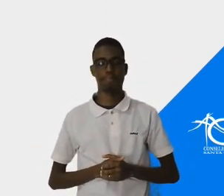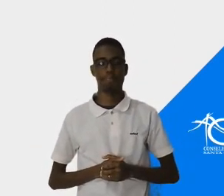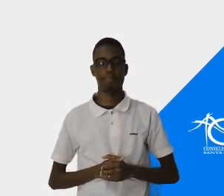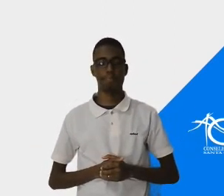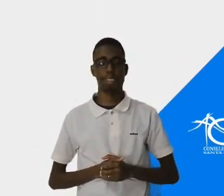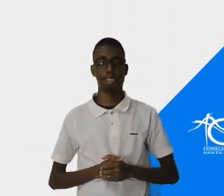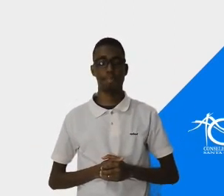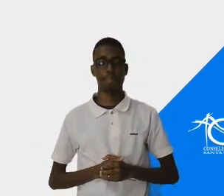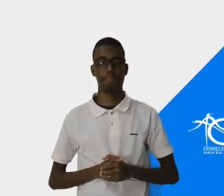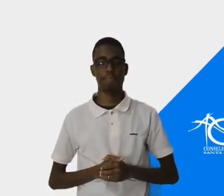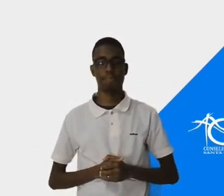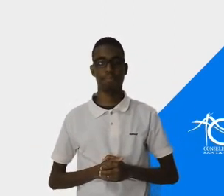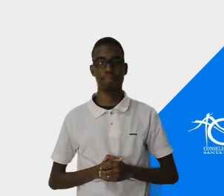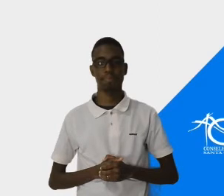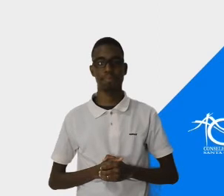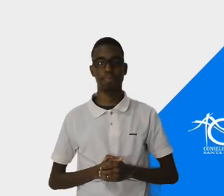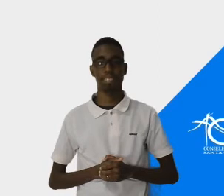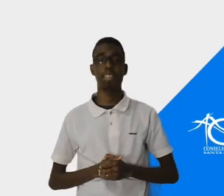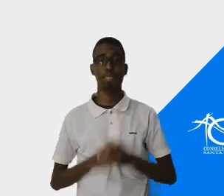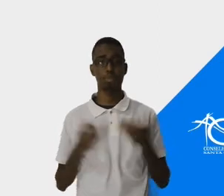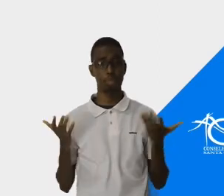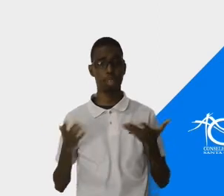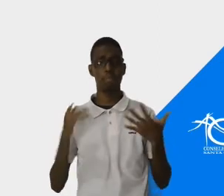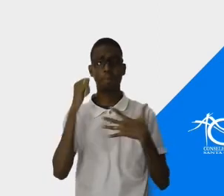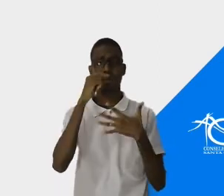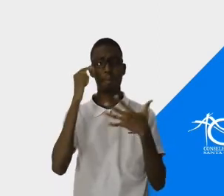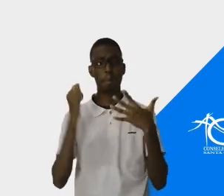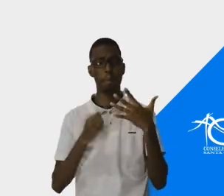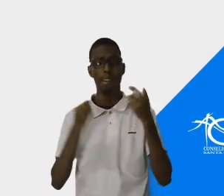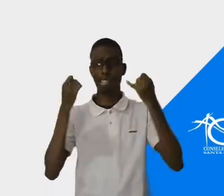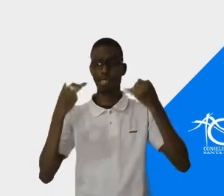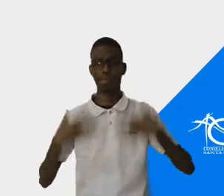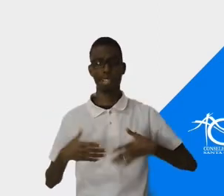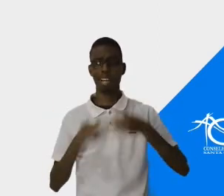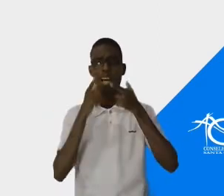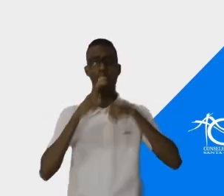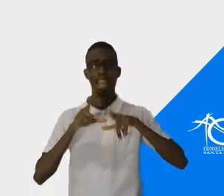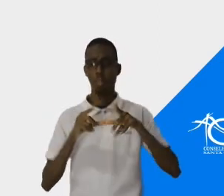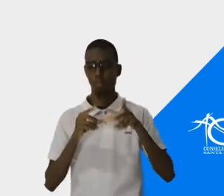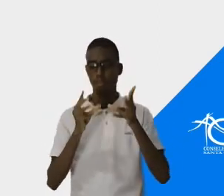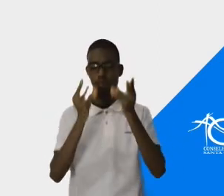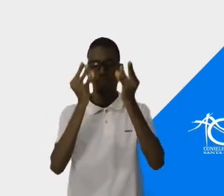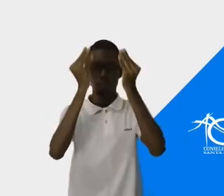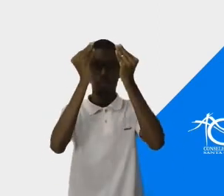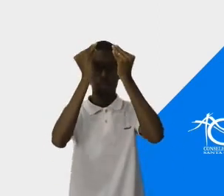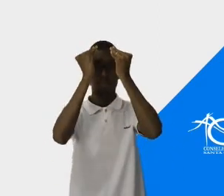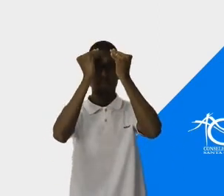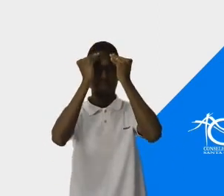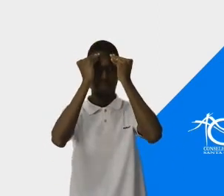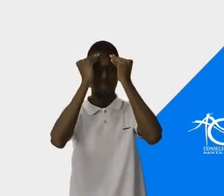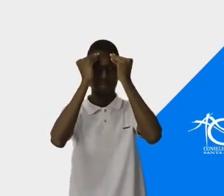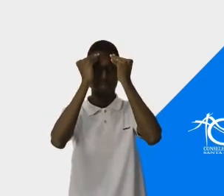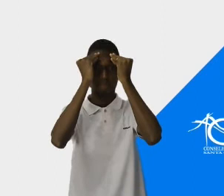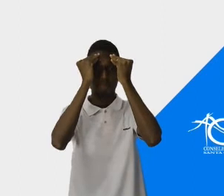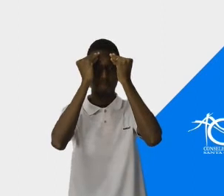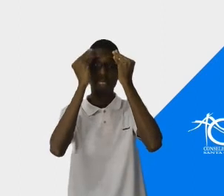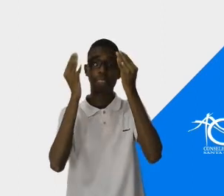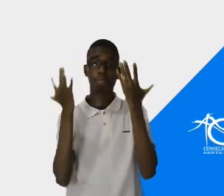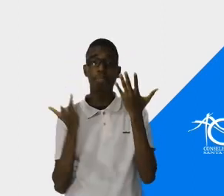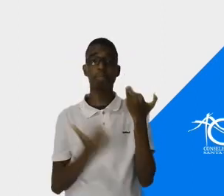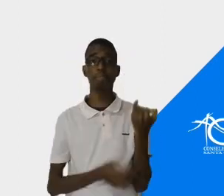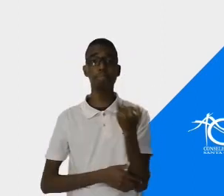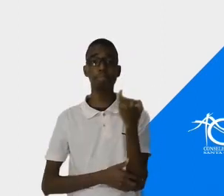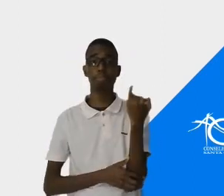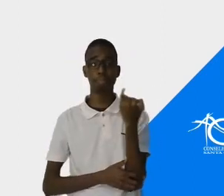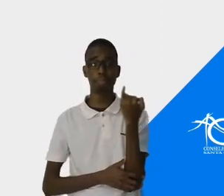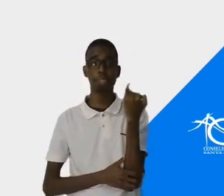tudo isso que a gente está falando sobre linguagem, expressão, compreensão, vai ser importante no encadeamento do que nós vamos